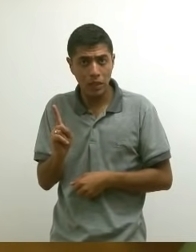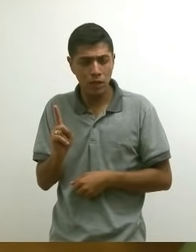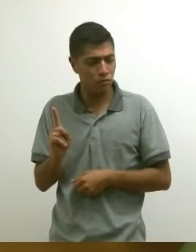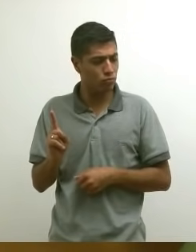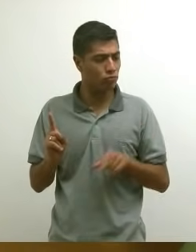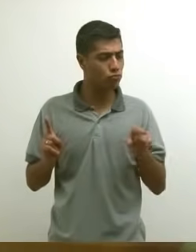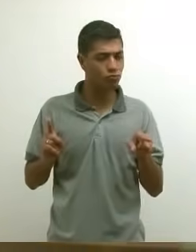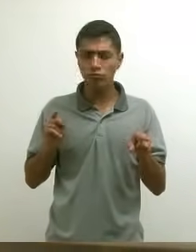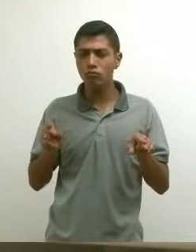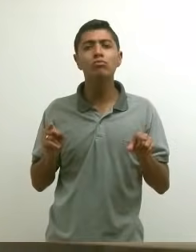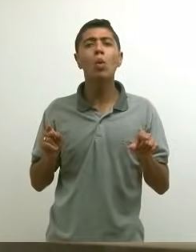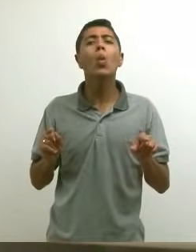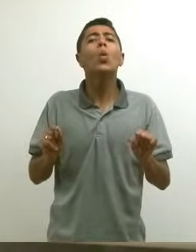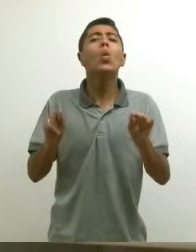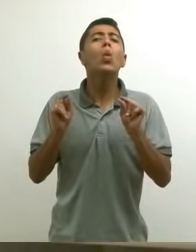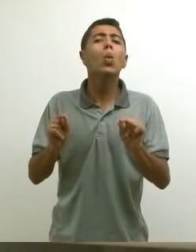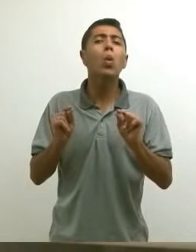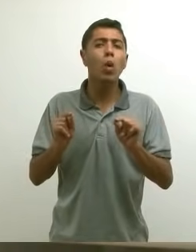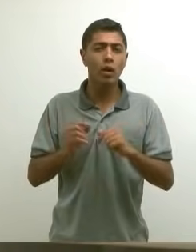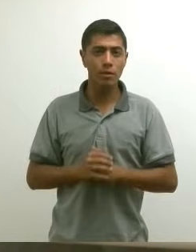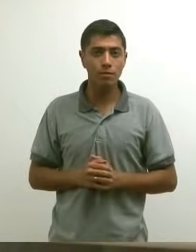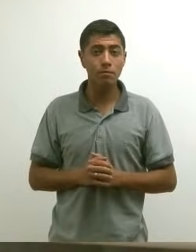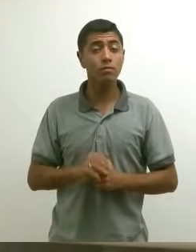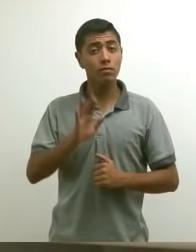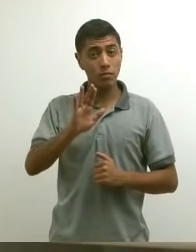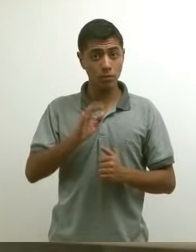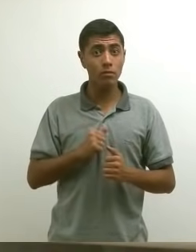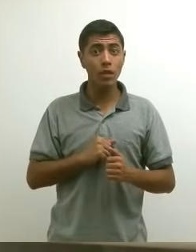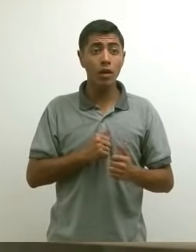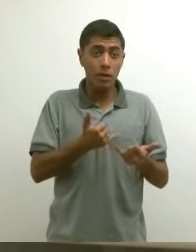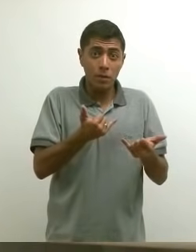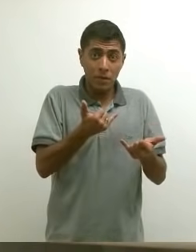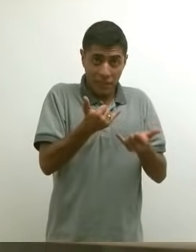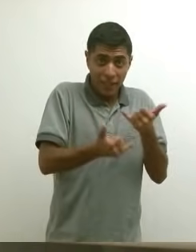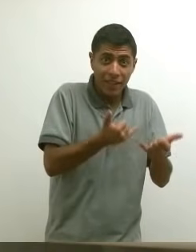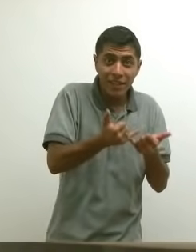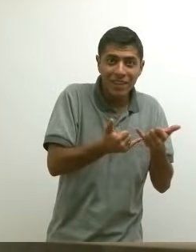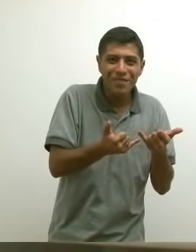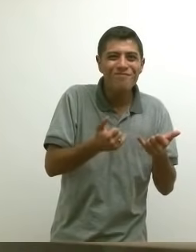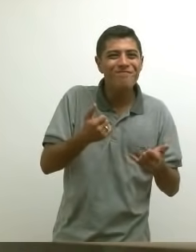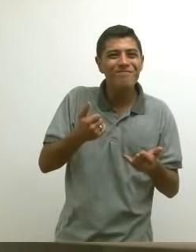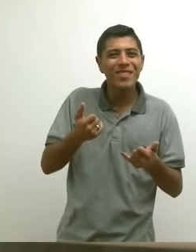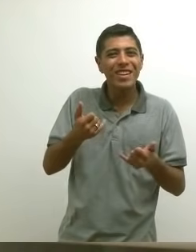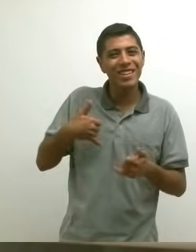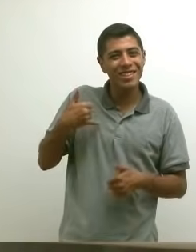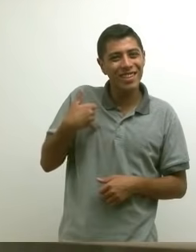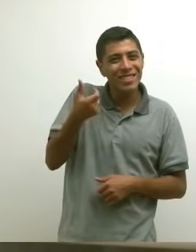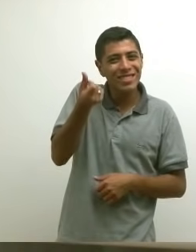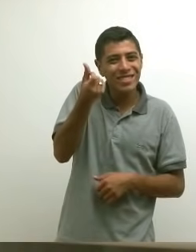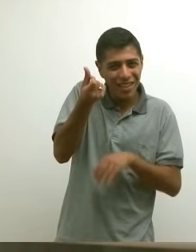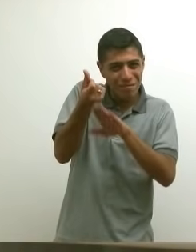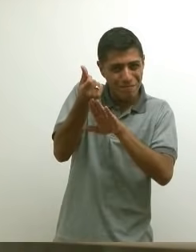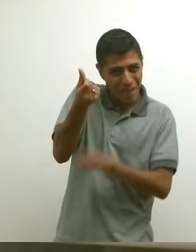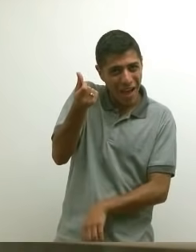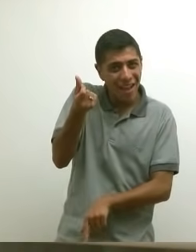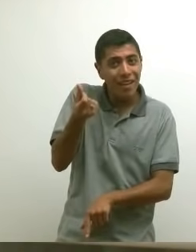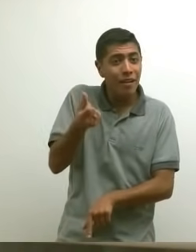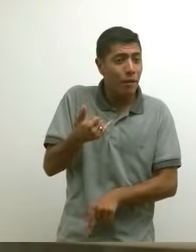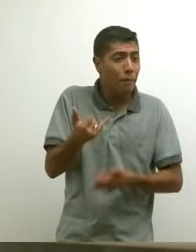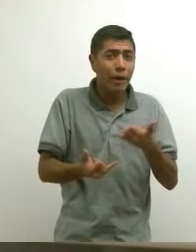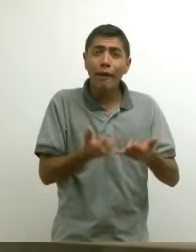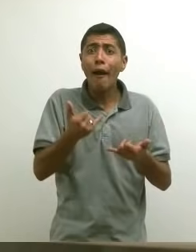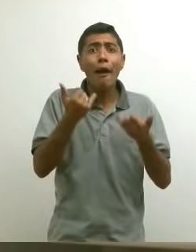numa primeira nessa primeira infância seria um ato completamente natural seria um ato de entrar em contato com o mundo